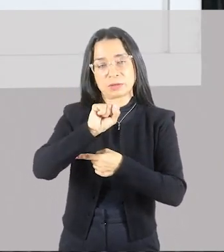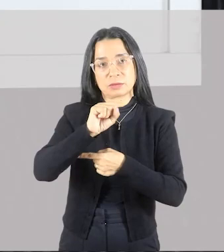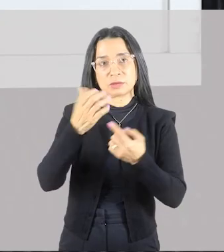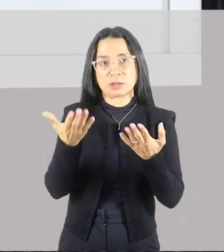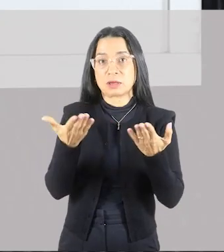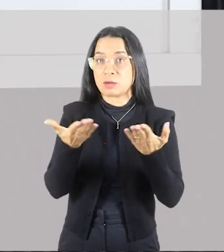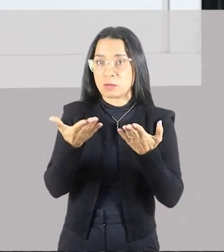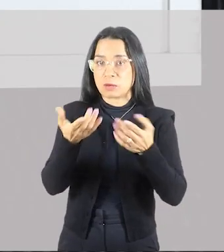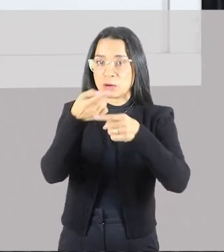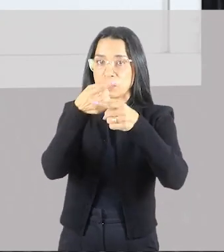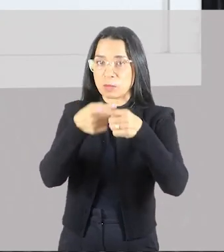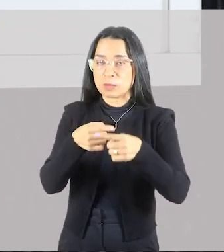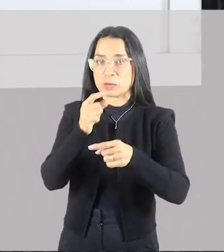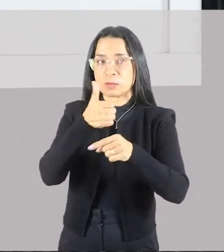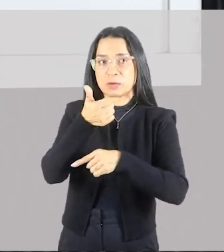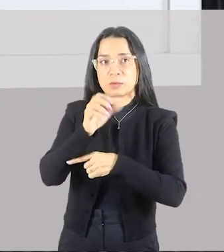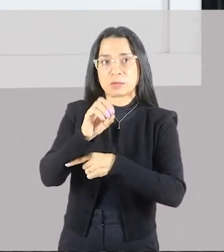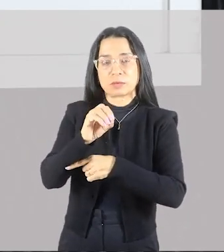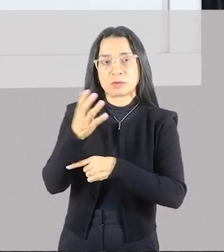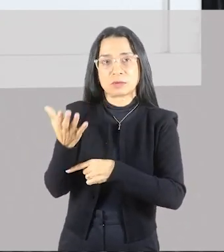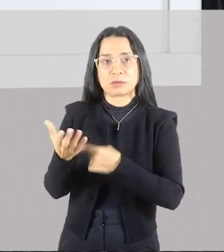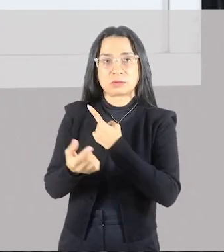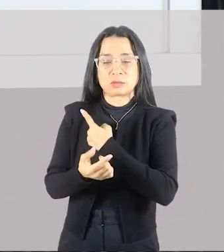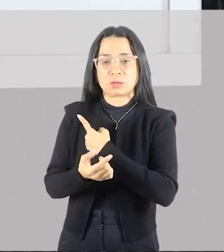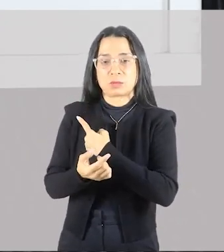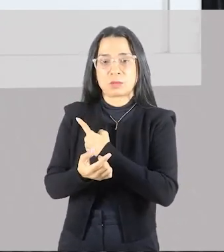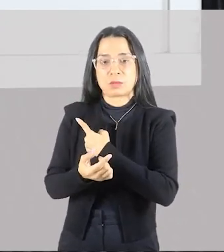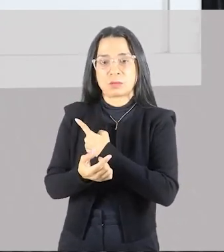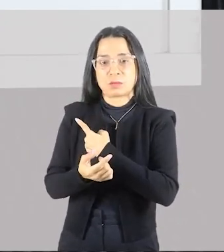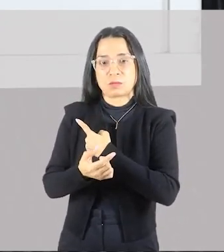Aí, no caso, basta acrescentar um zero, né?